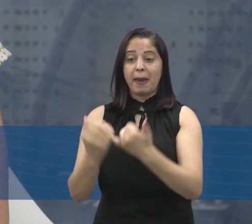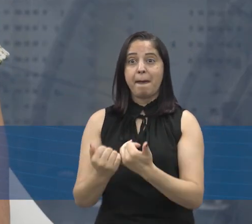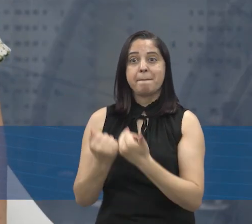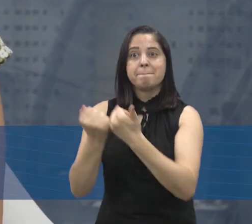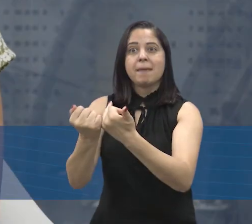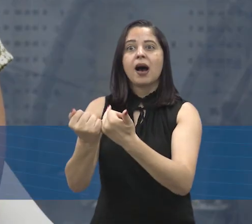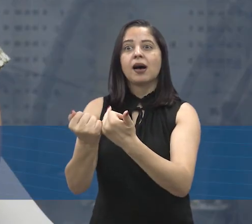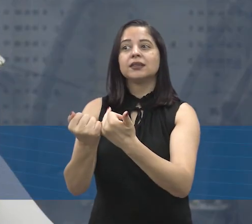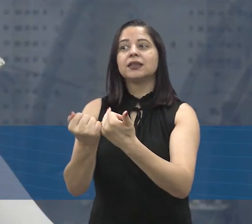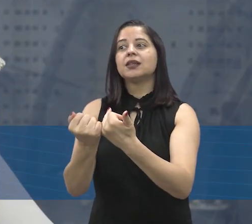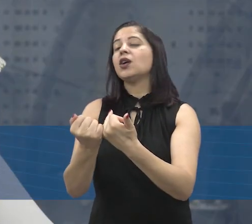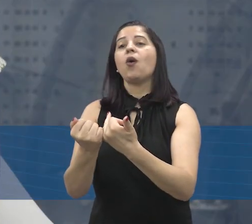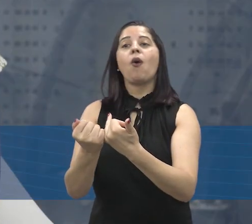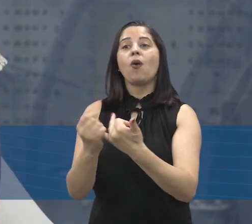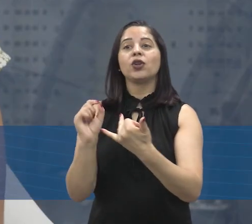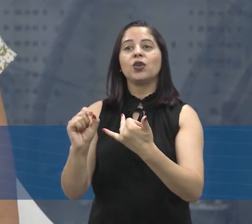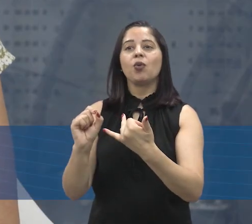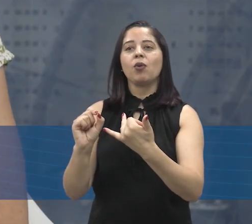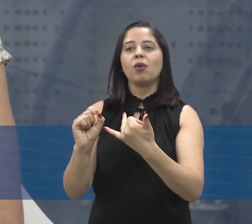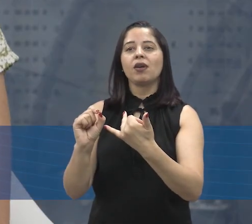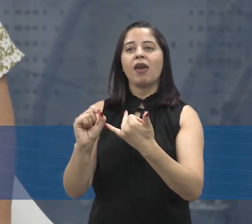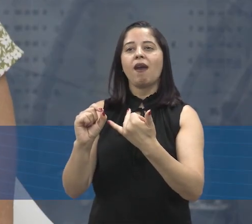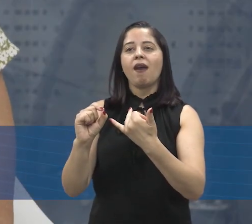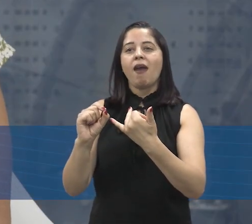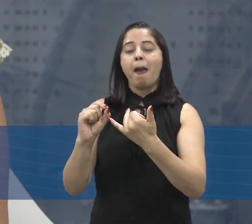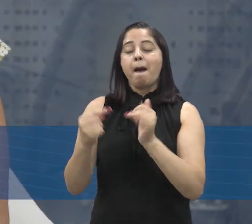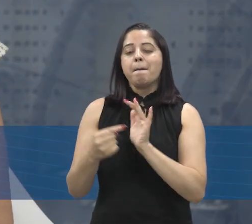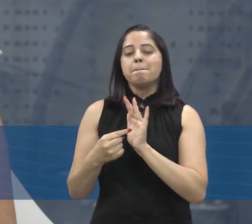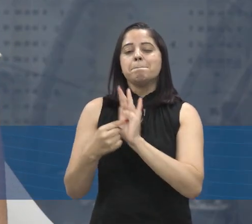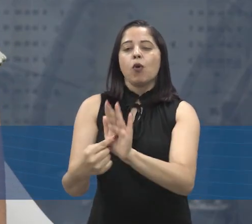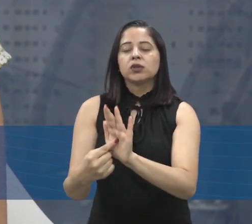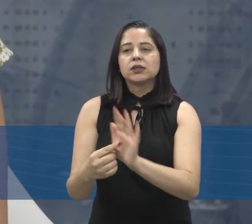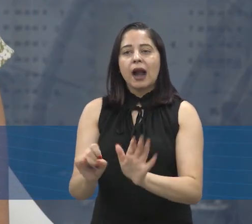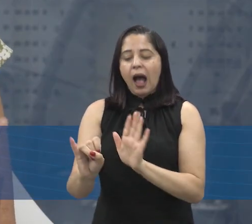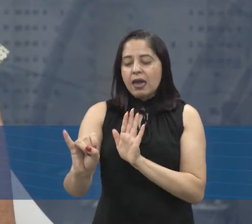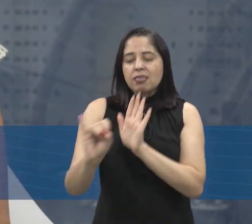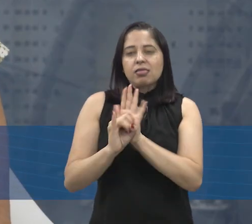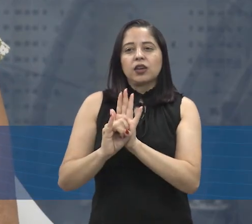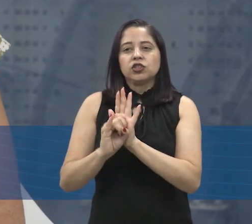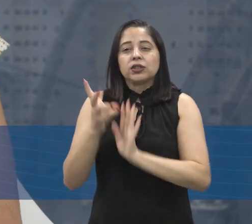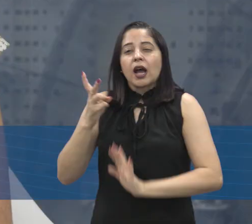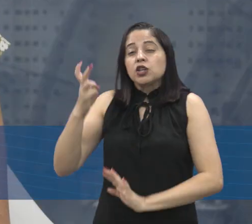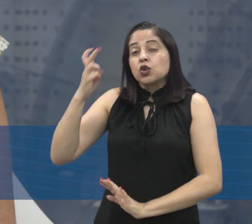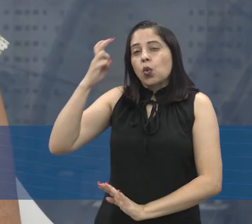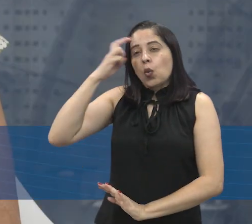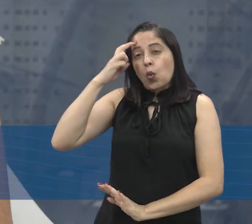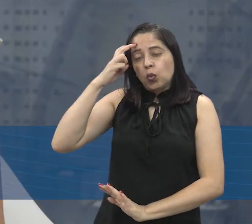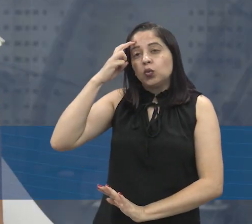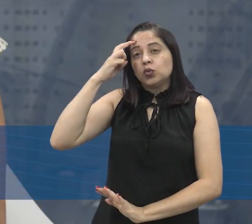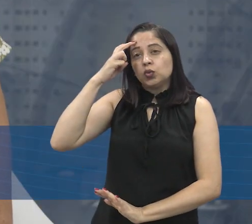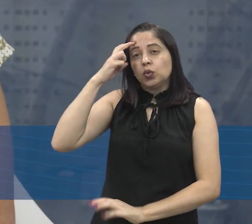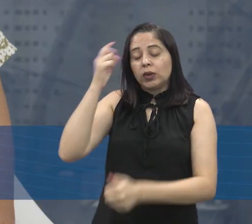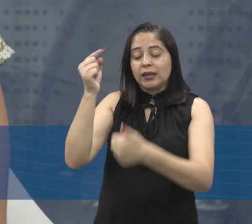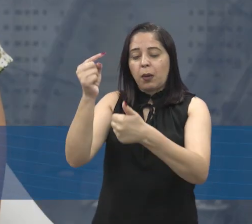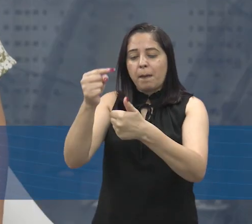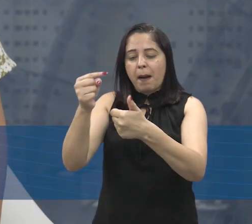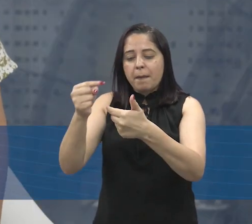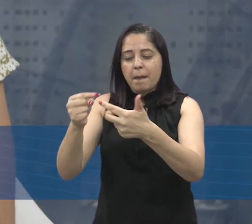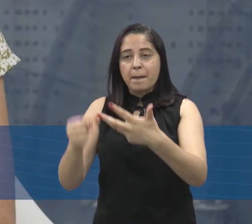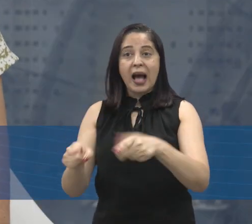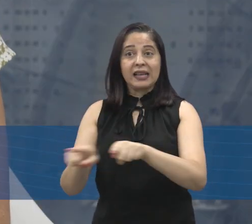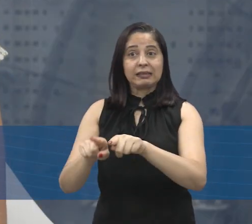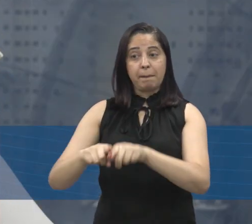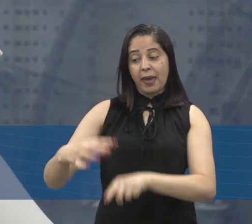as expressões culturais. E entendendo cultura, tudo aquilo que a gente veste, come, crê,